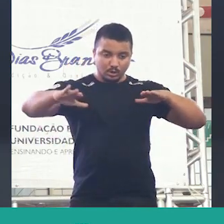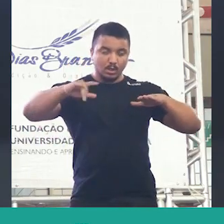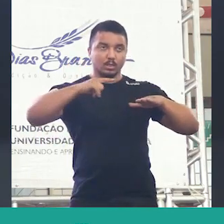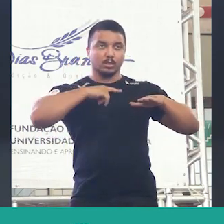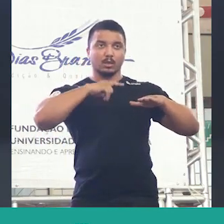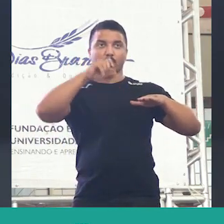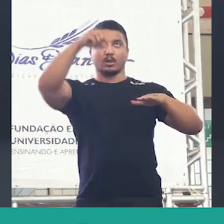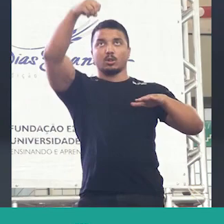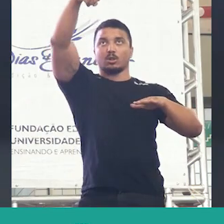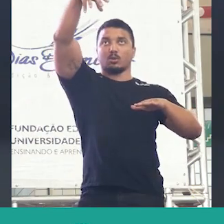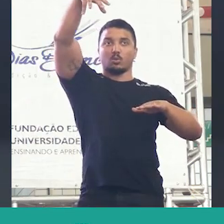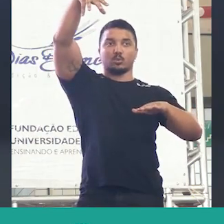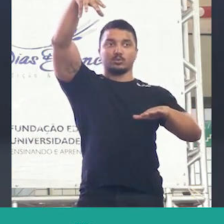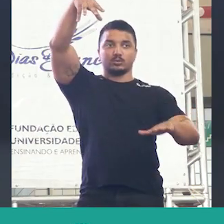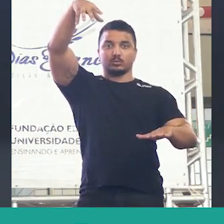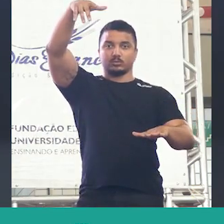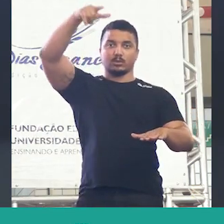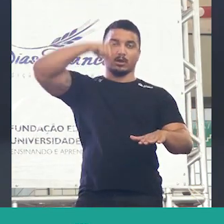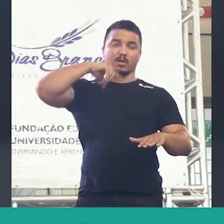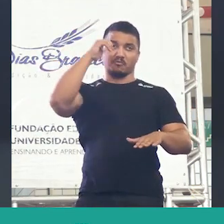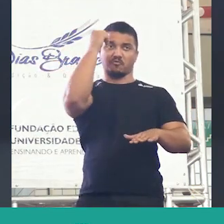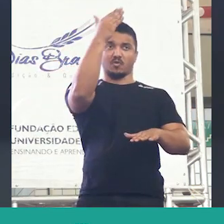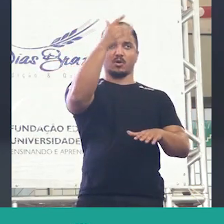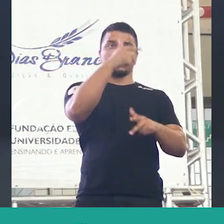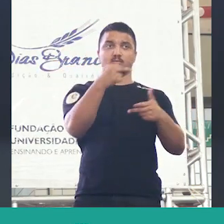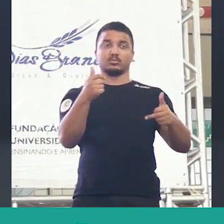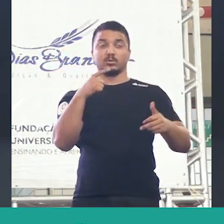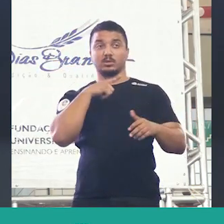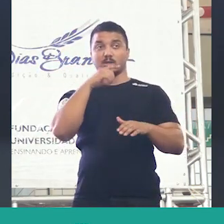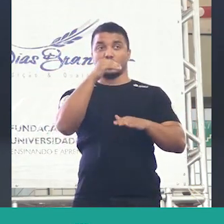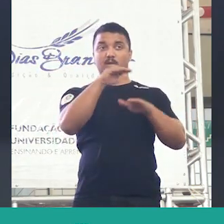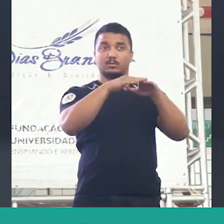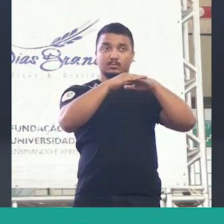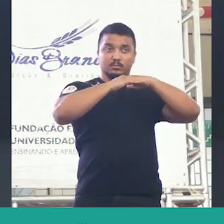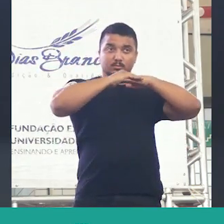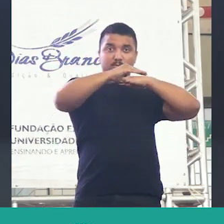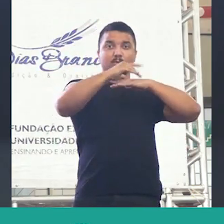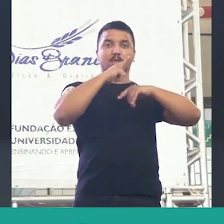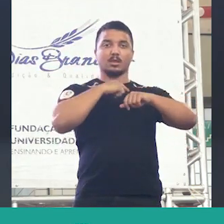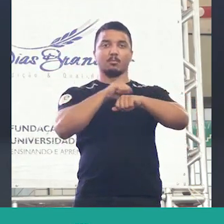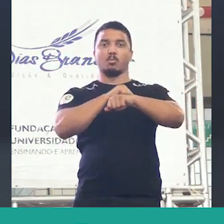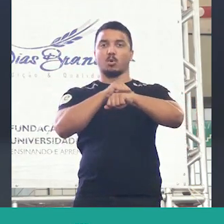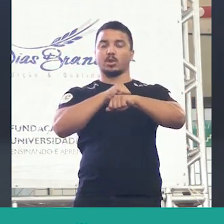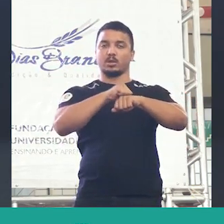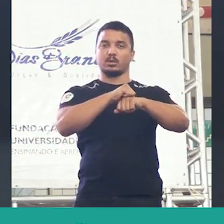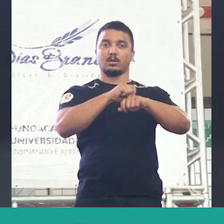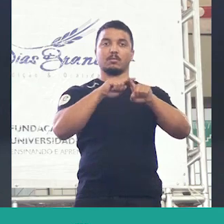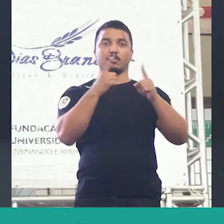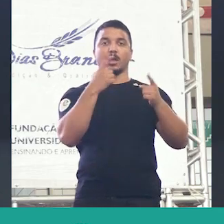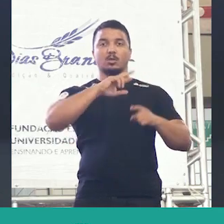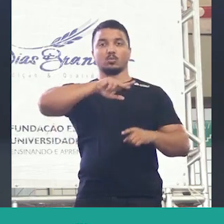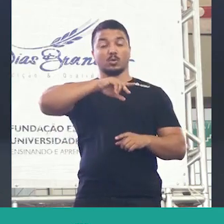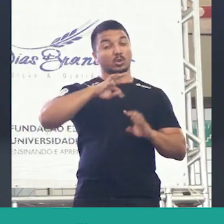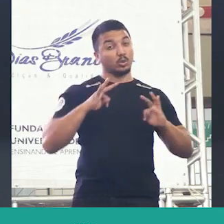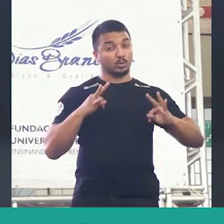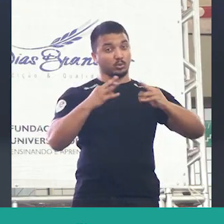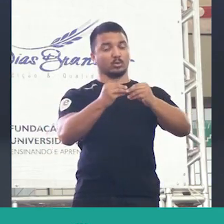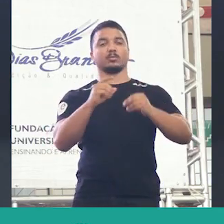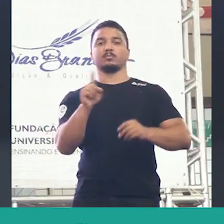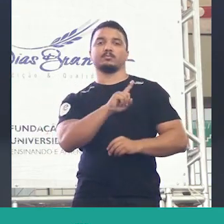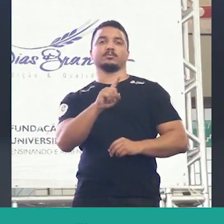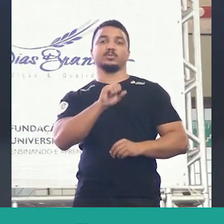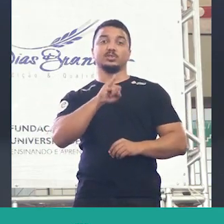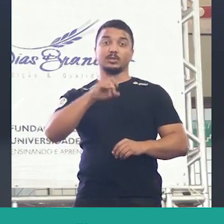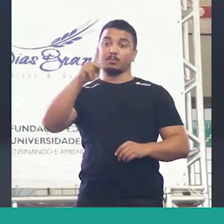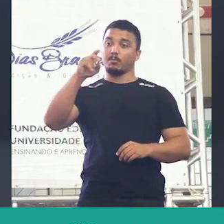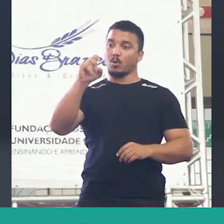vendo a imagem de uma luz que vem lá de fora, é porque aquela partezinha está polida. Mas não é totalmente polida, porque